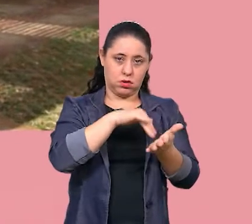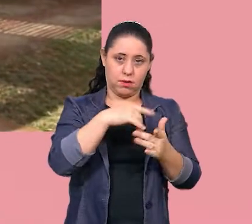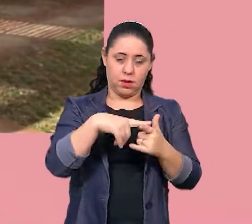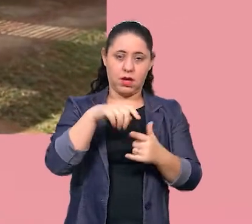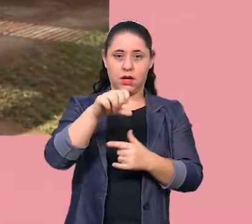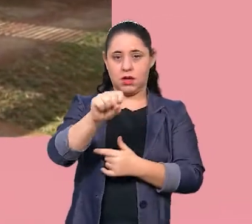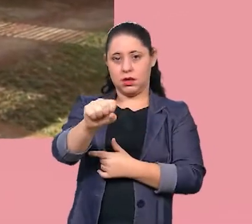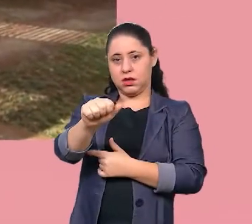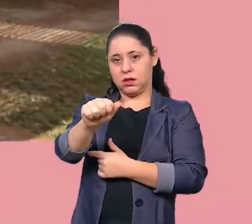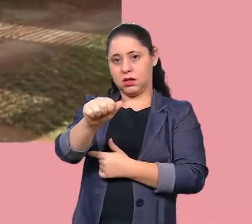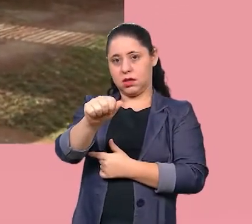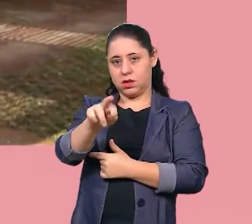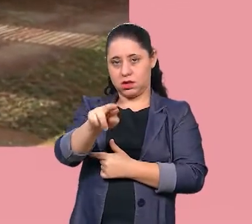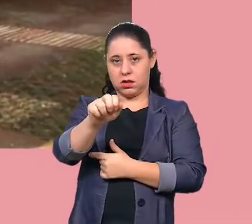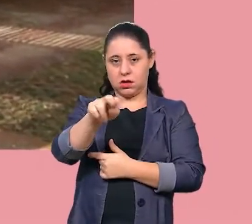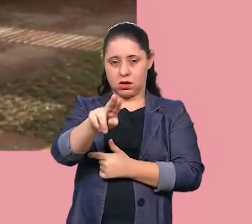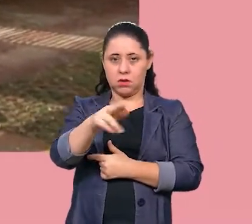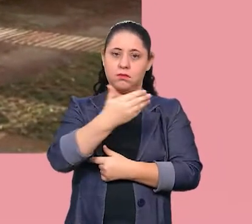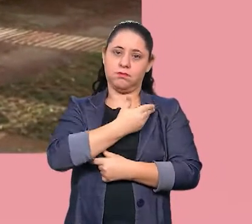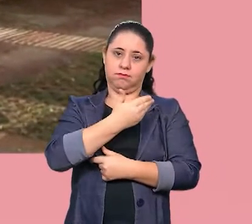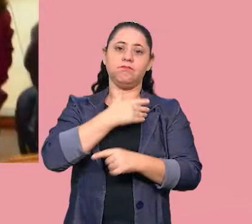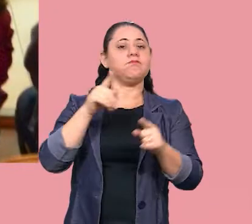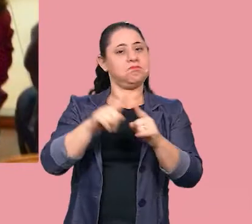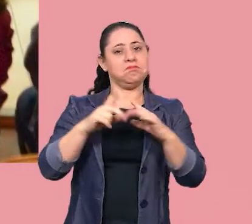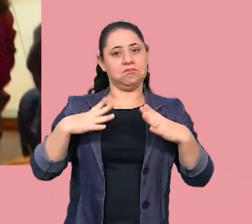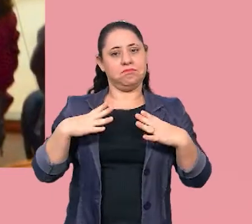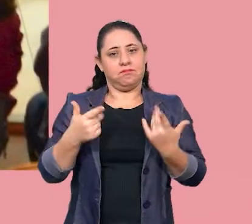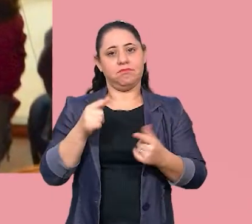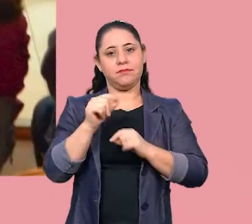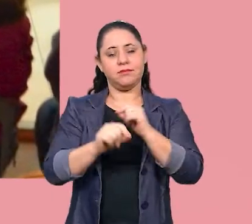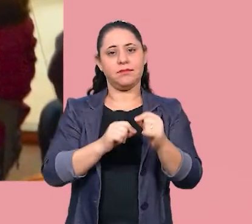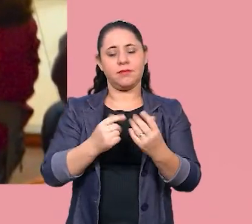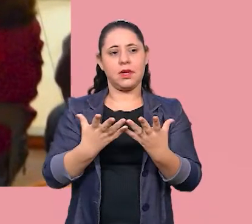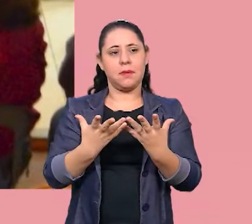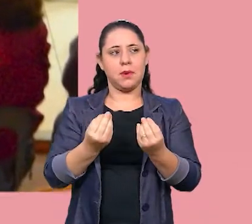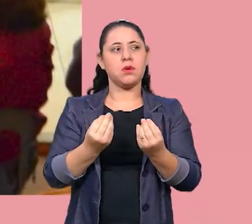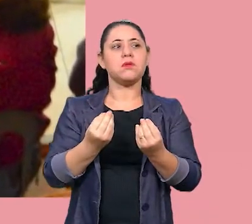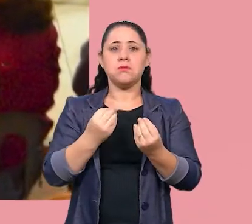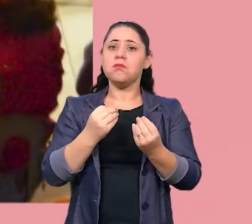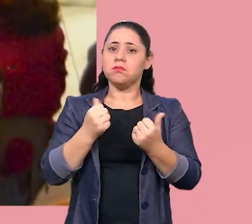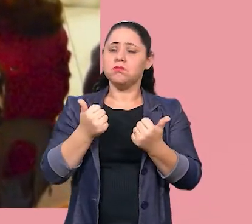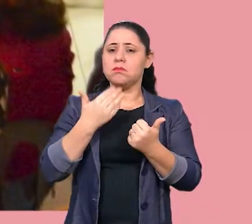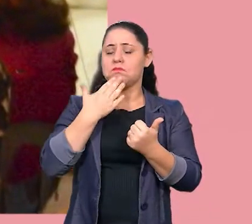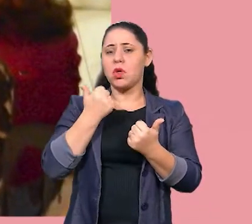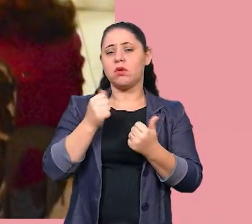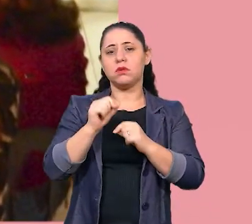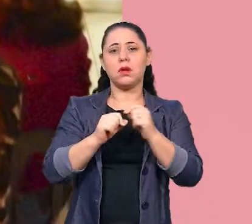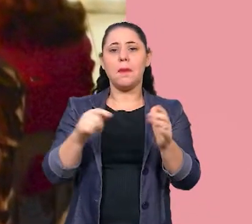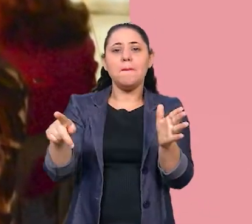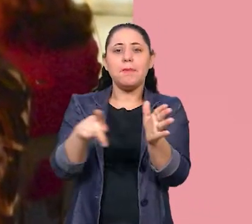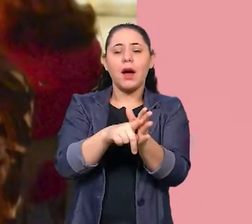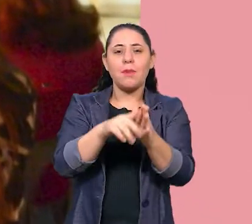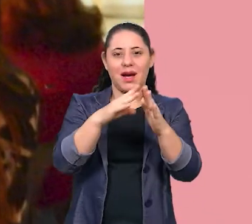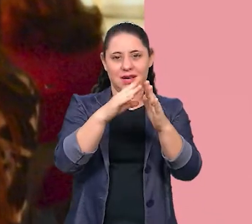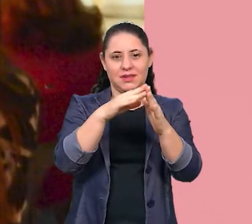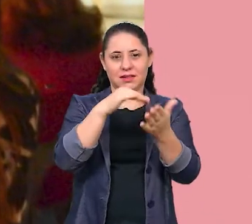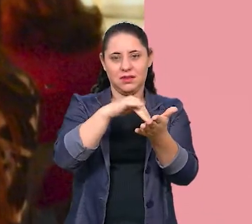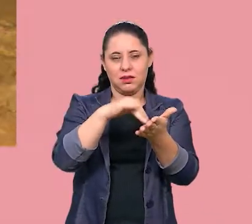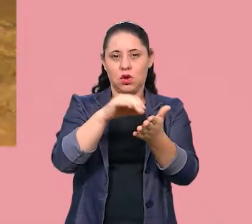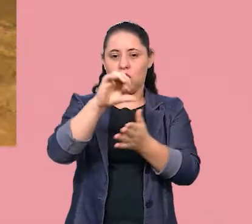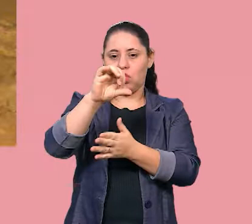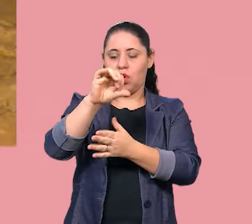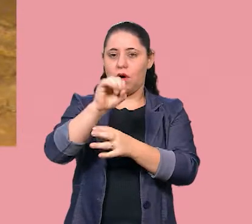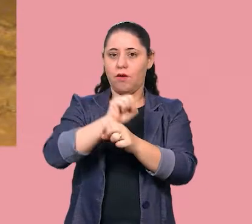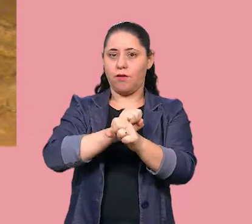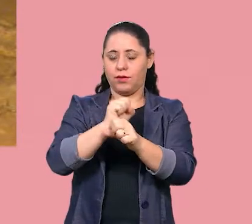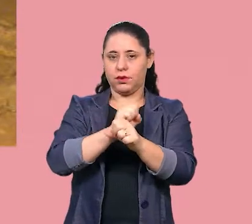nós já fazíamos o Sarau dos Amigos, que foi um evento também que era bem intimista na casa do próprio secretário e foi por